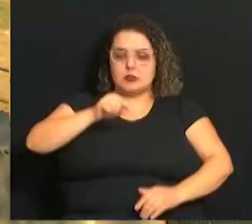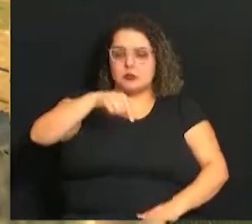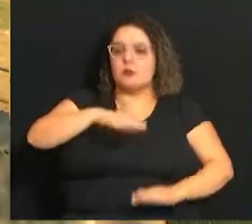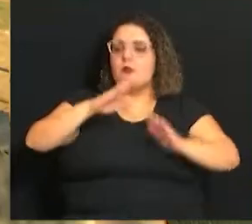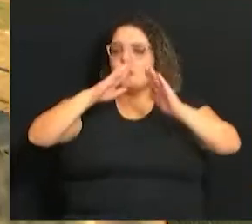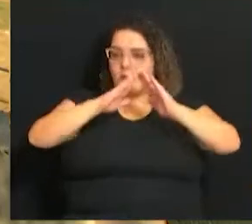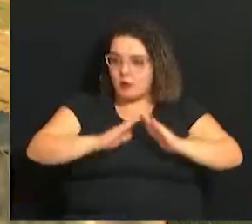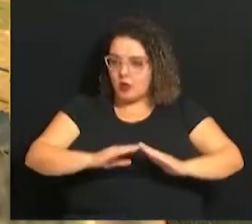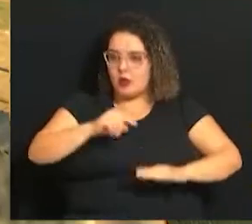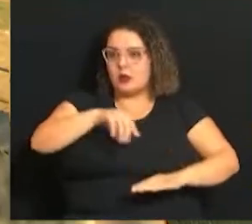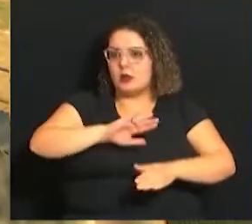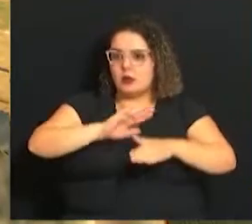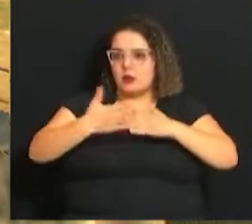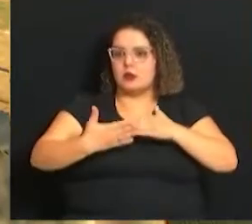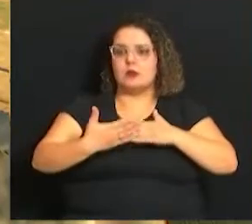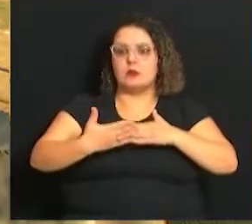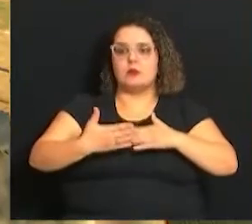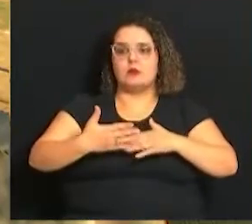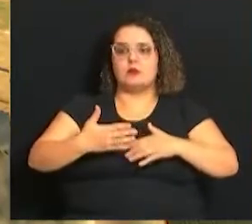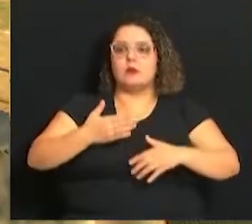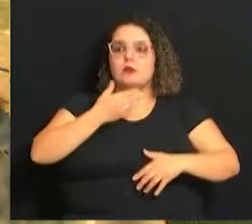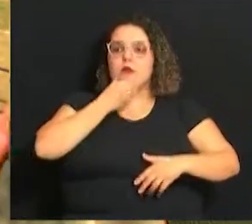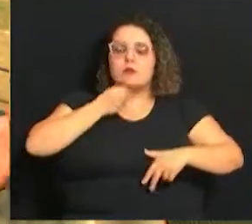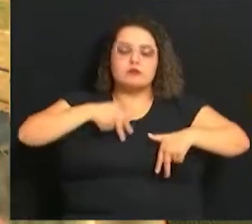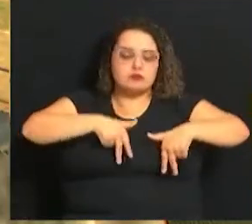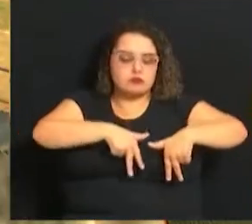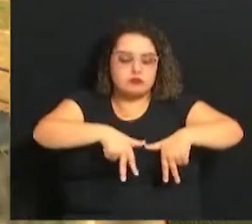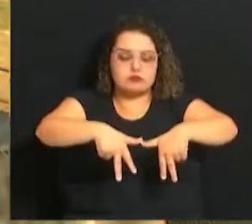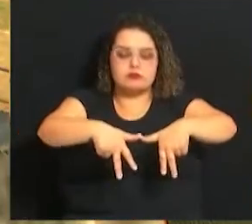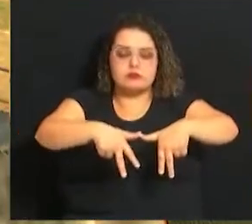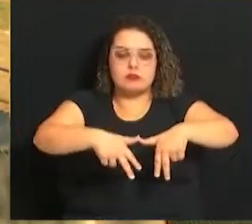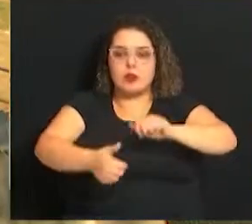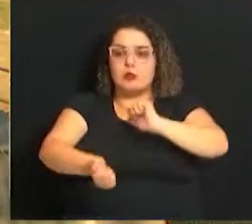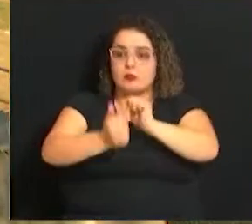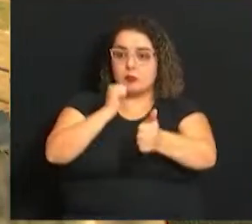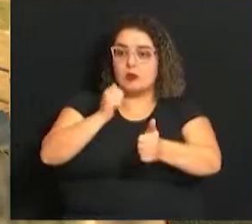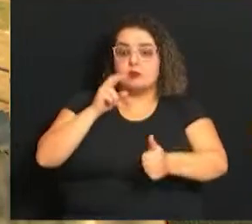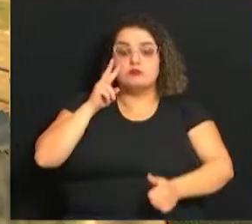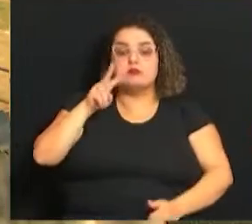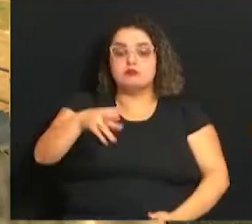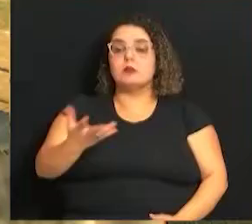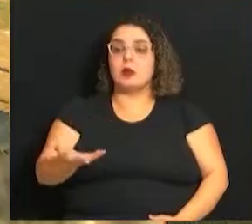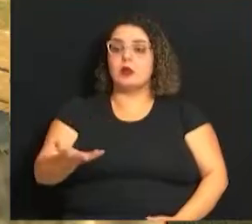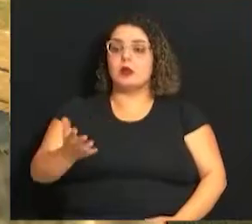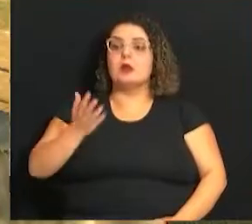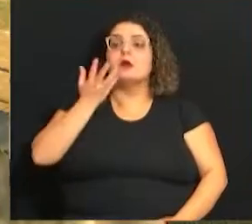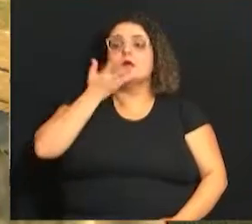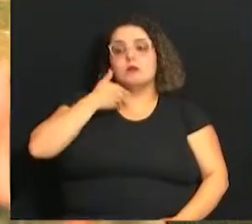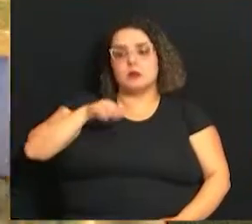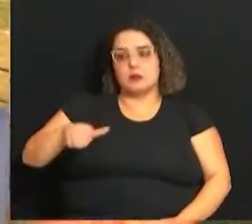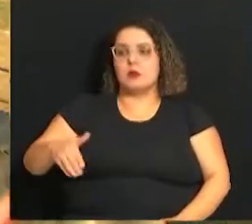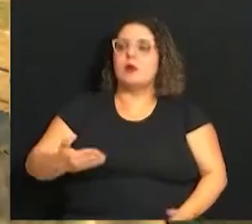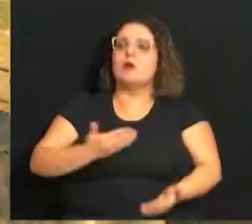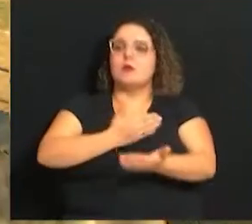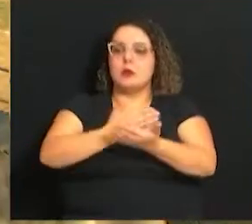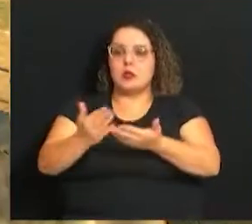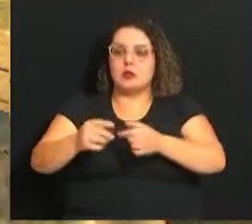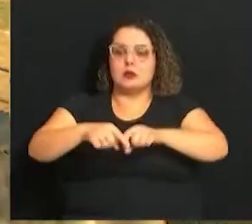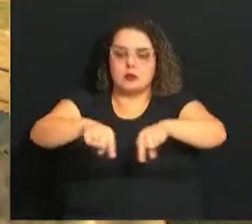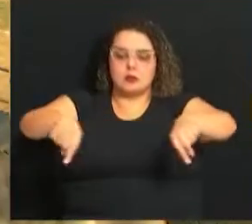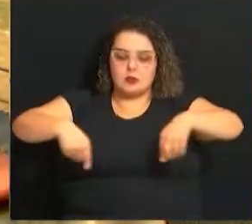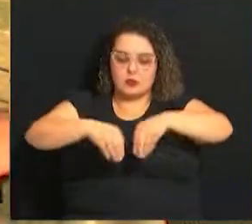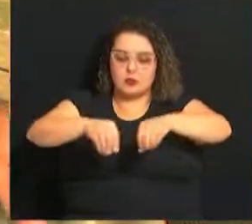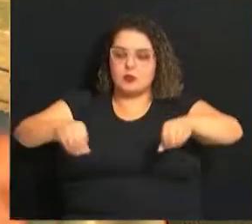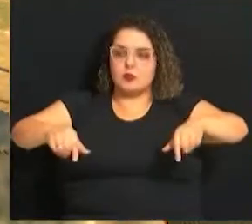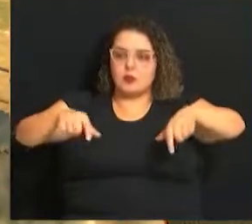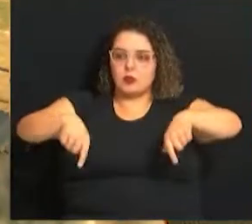eu nasci nesse bairro moro aqui no bairro meu pai me trazia para ver aqui ele jogar bola eu quando criança iniciei também